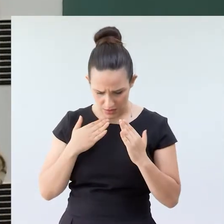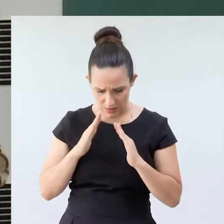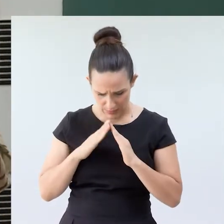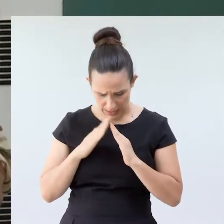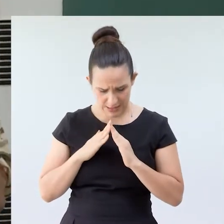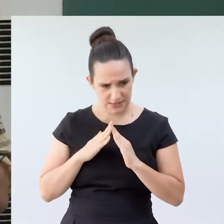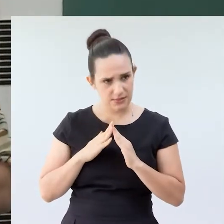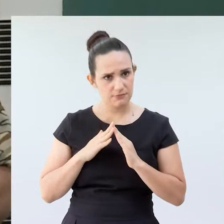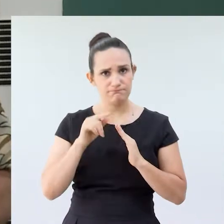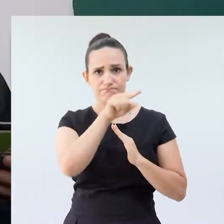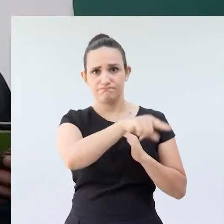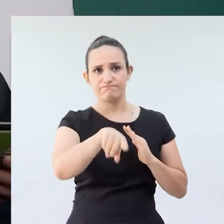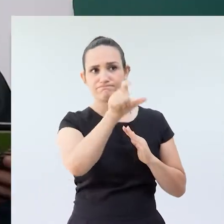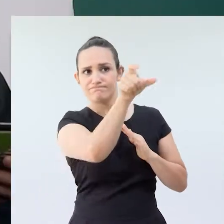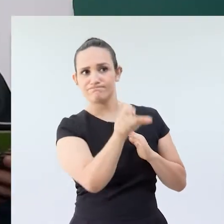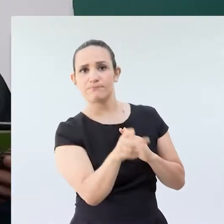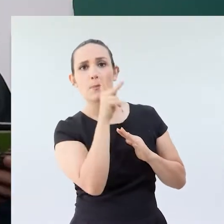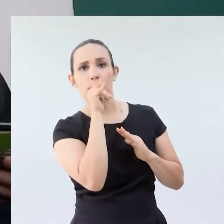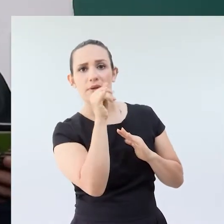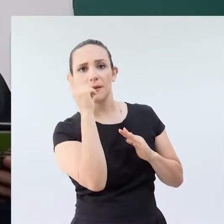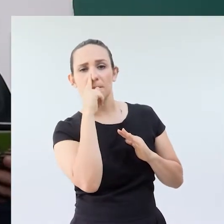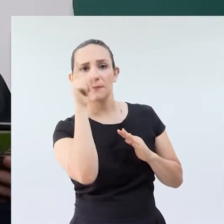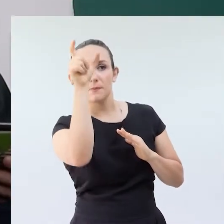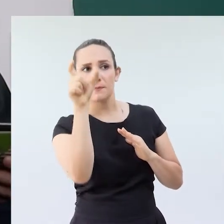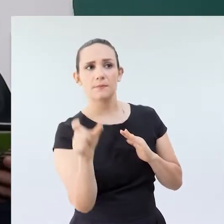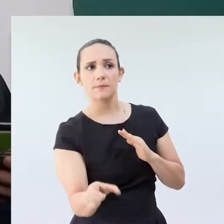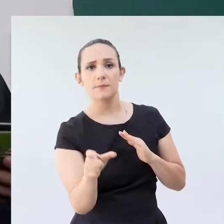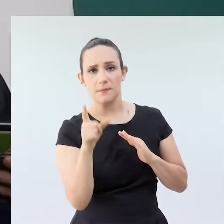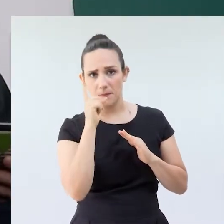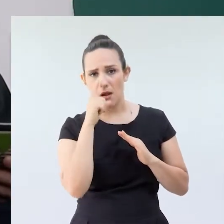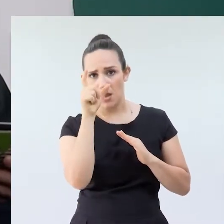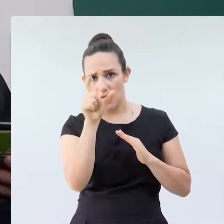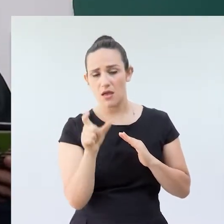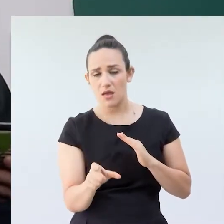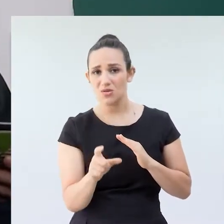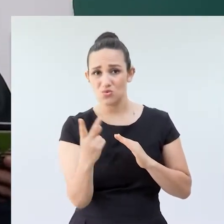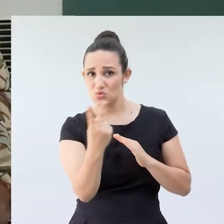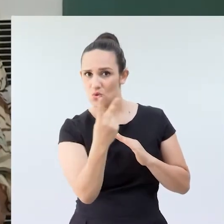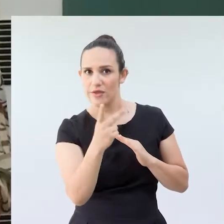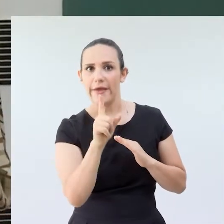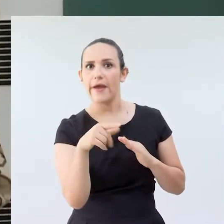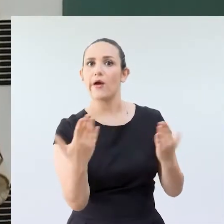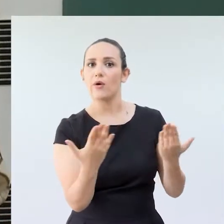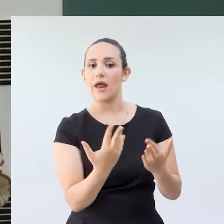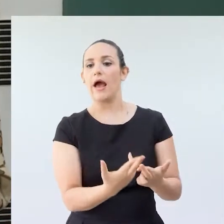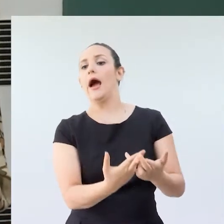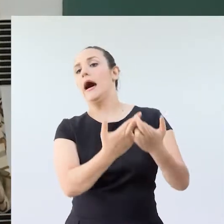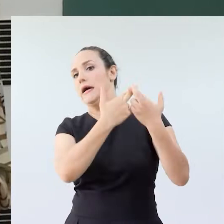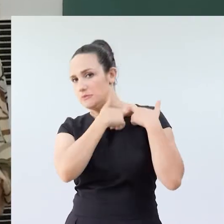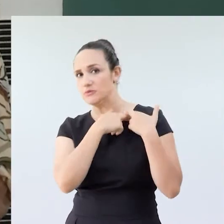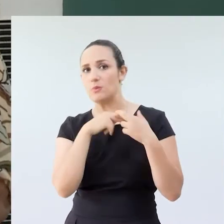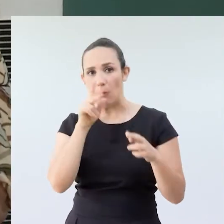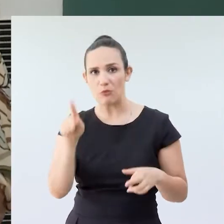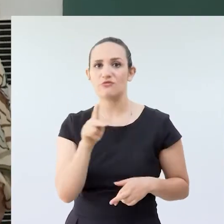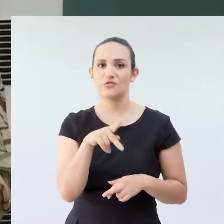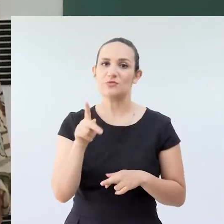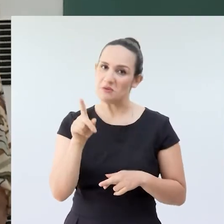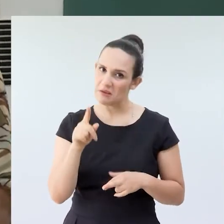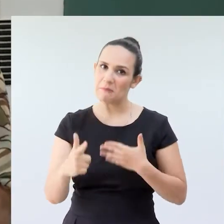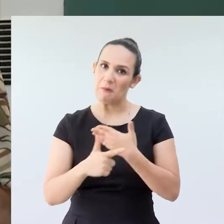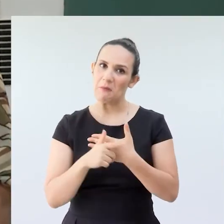a eles a função de professor, né? Que indiretamente, quer dizer, essa família teve que chegar junto, e